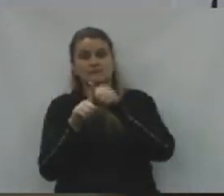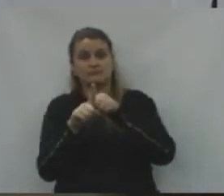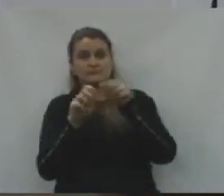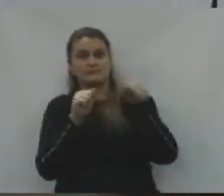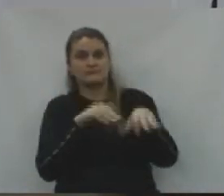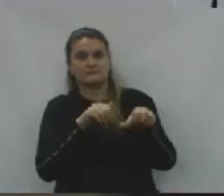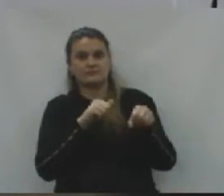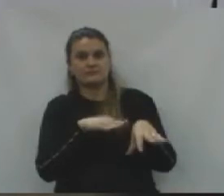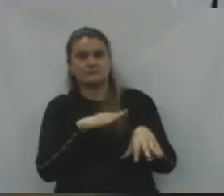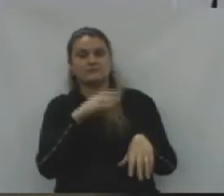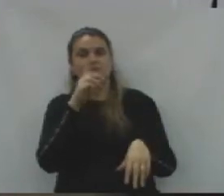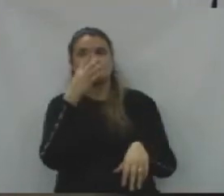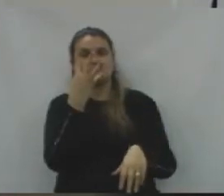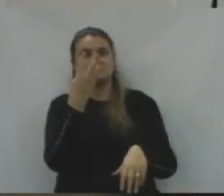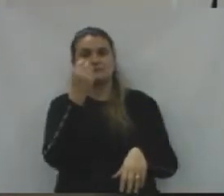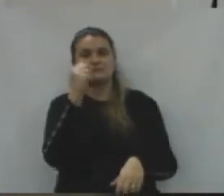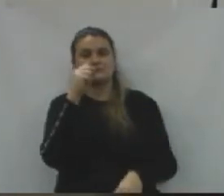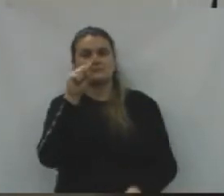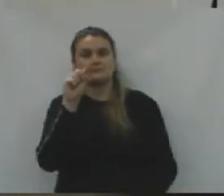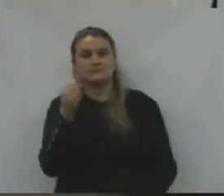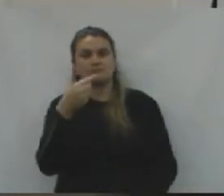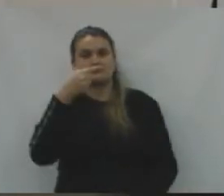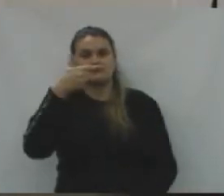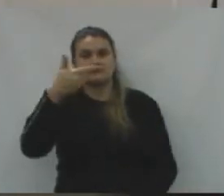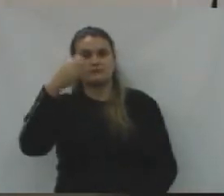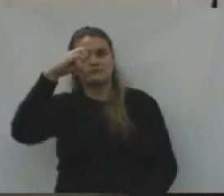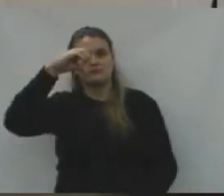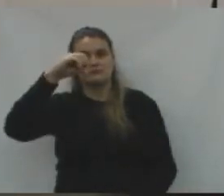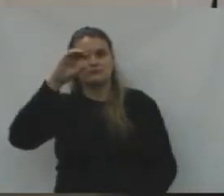setembro, são